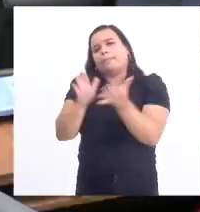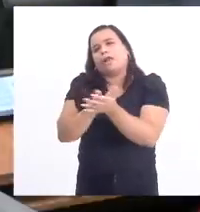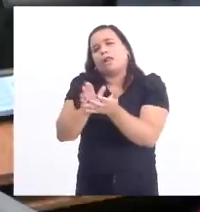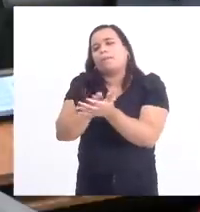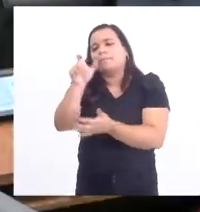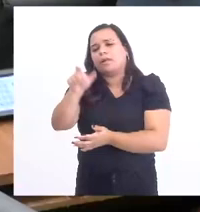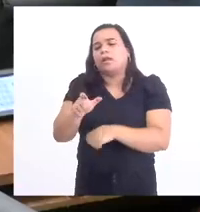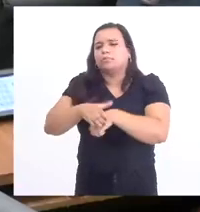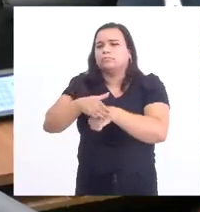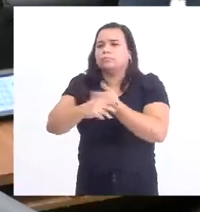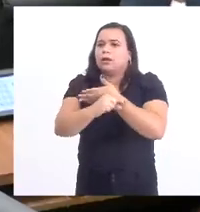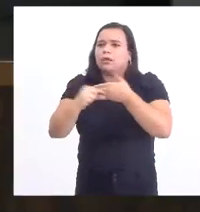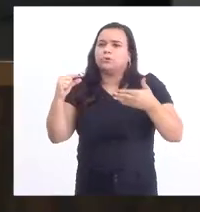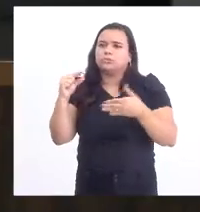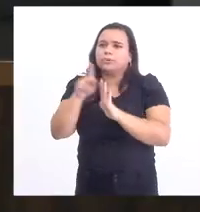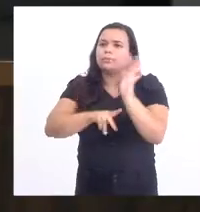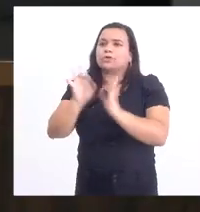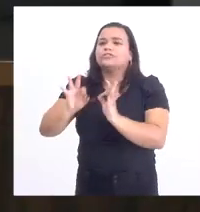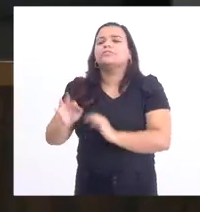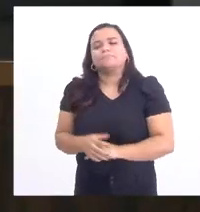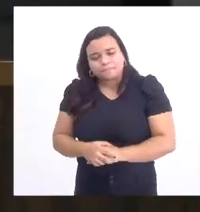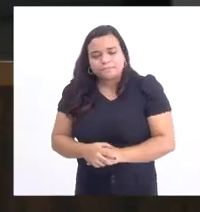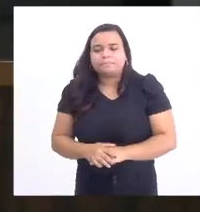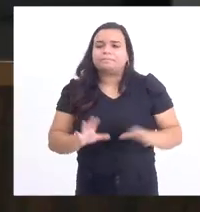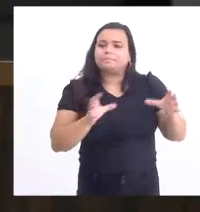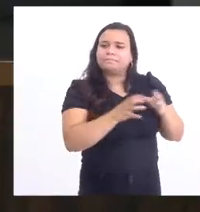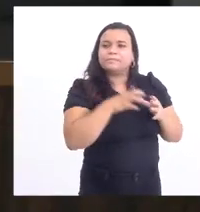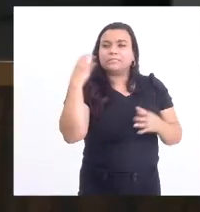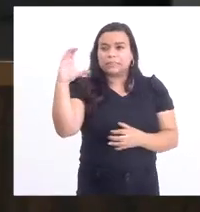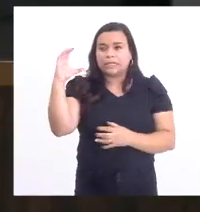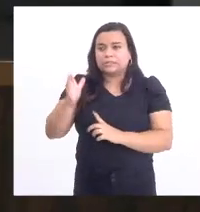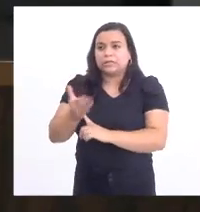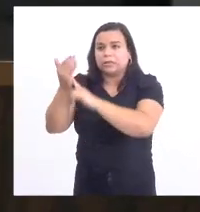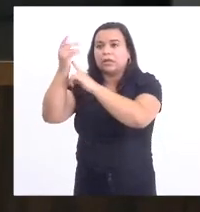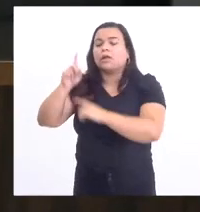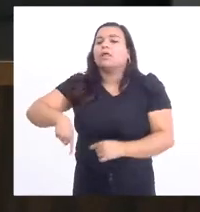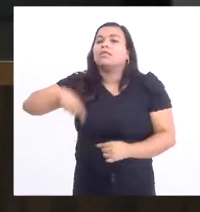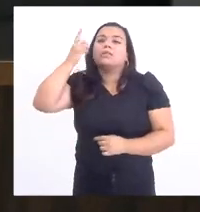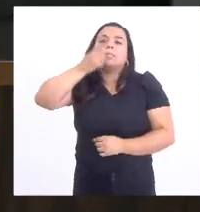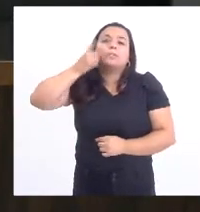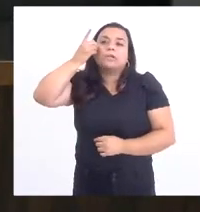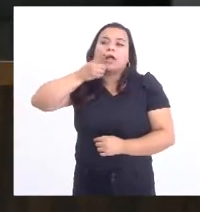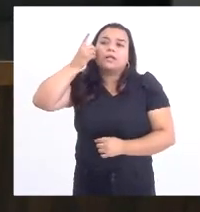projeto. Pela Comissão de Ciência e Tecnologia, deputada...